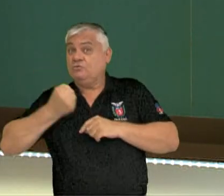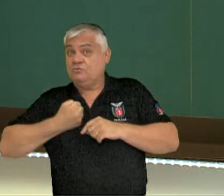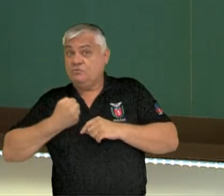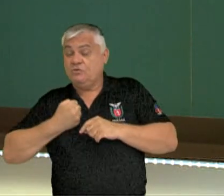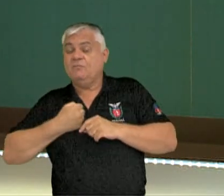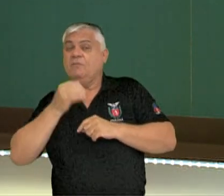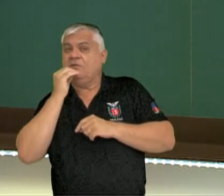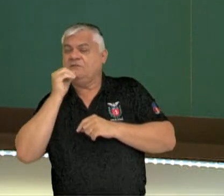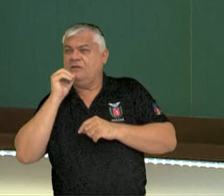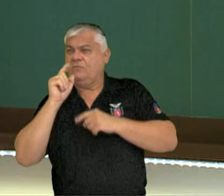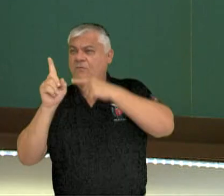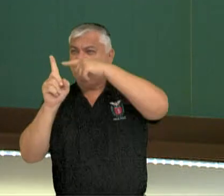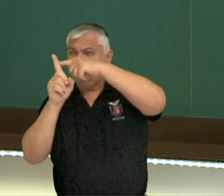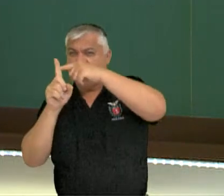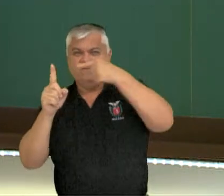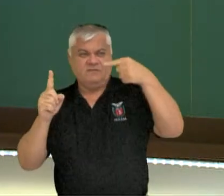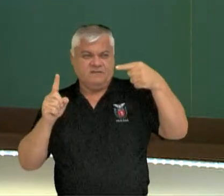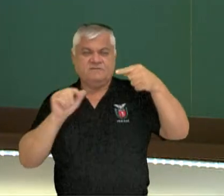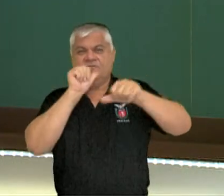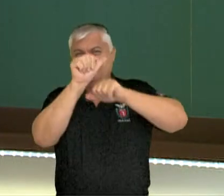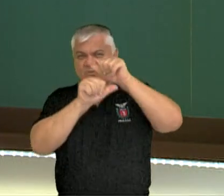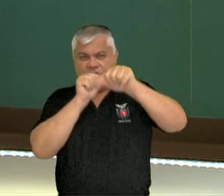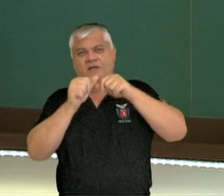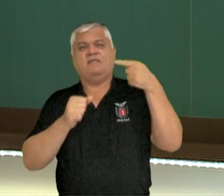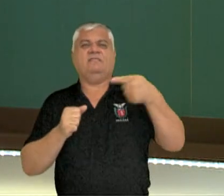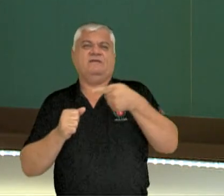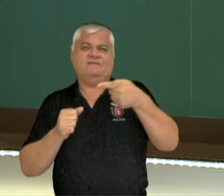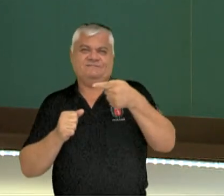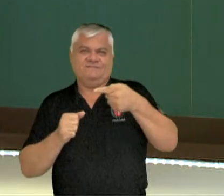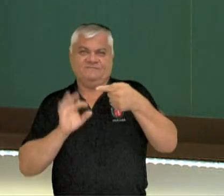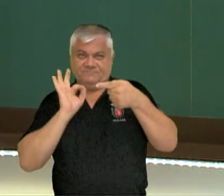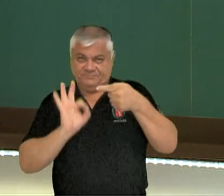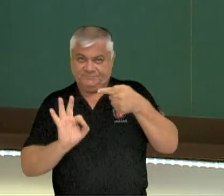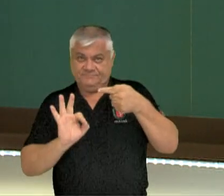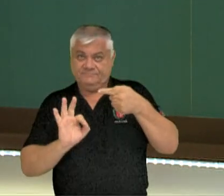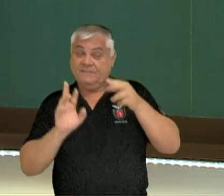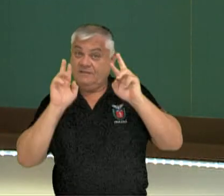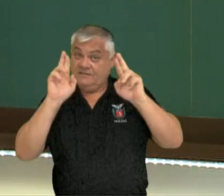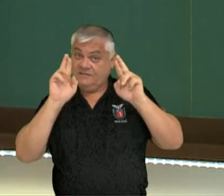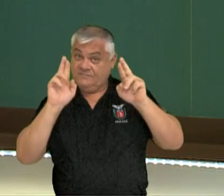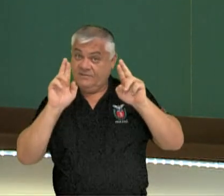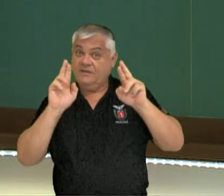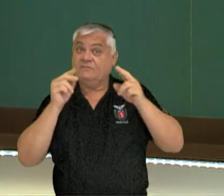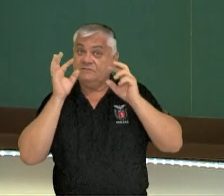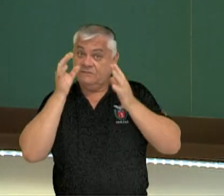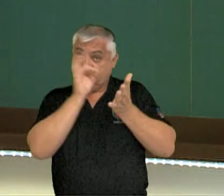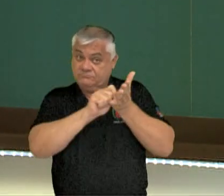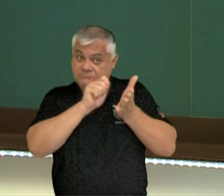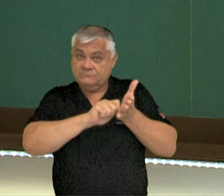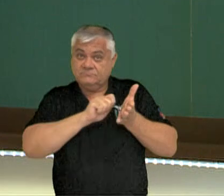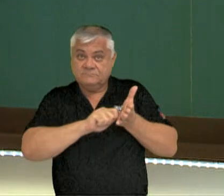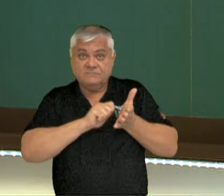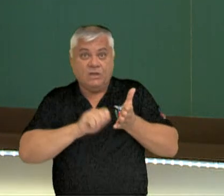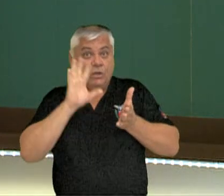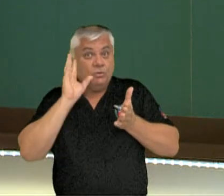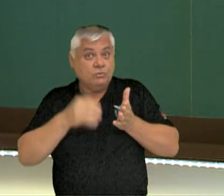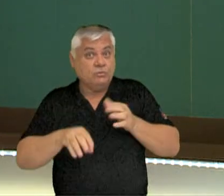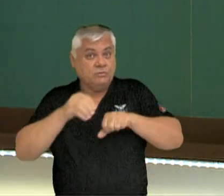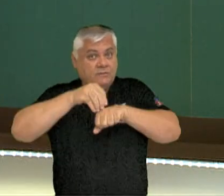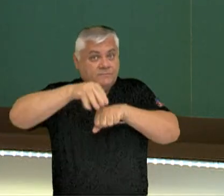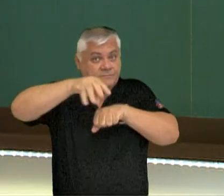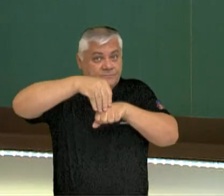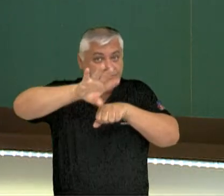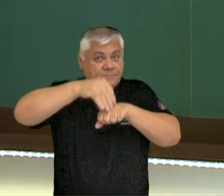números com sinais diferentes, o resultado é negativo. Eu espero que vocês estejam anotando todas essas dicas, porque você